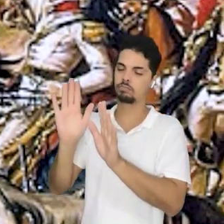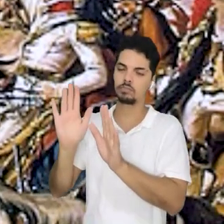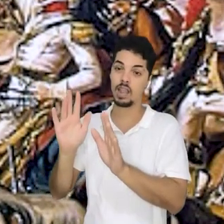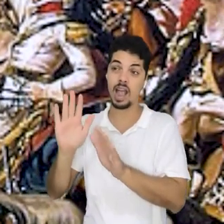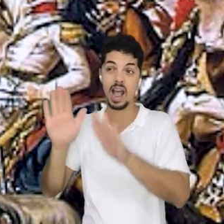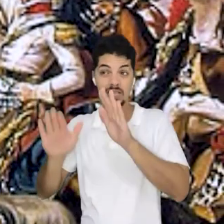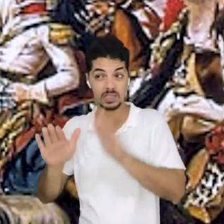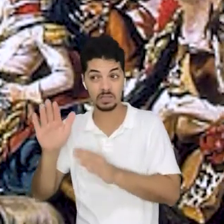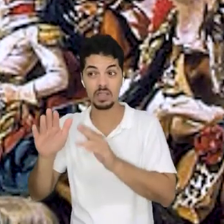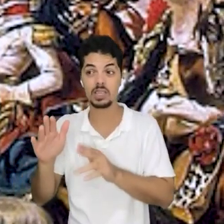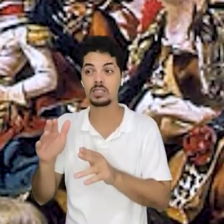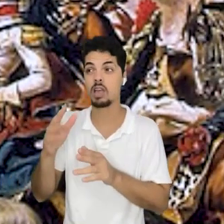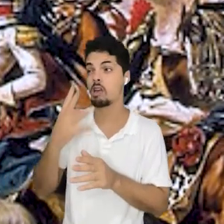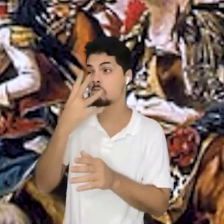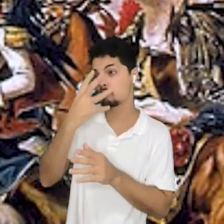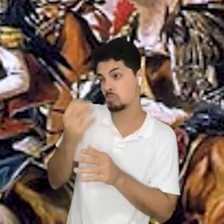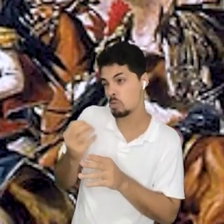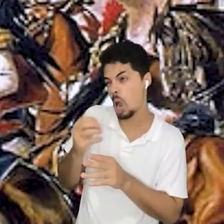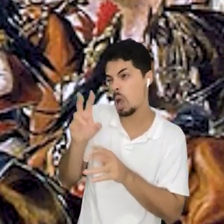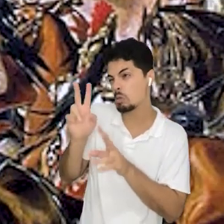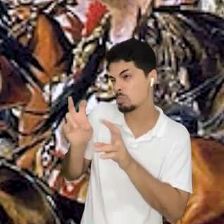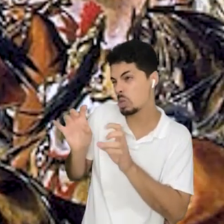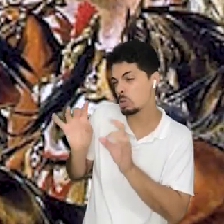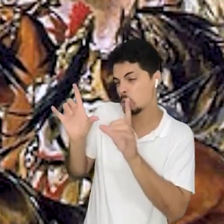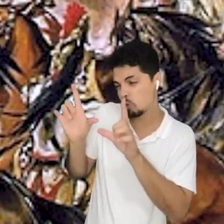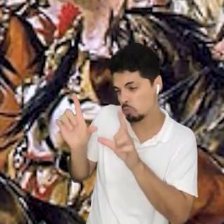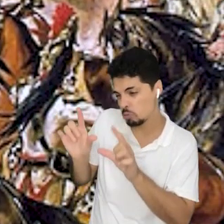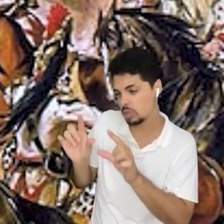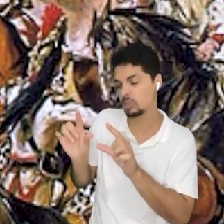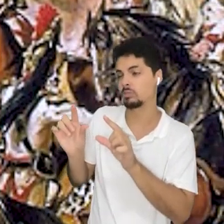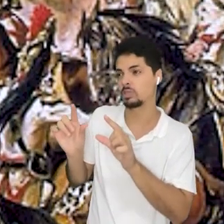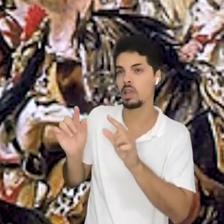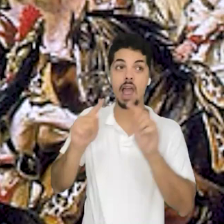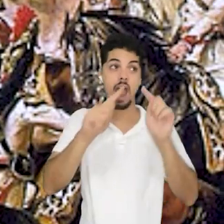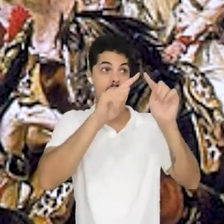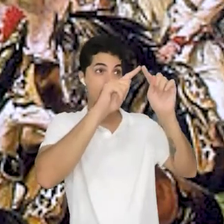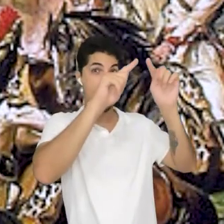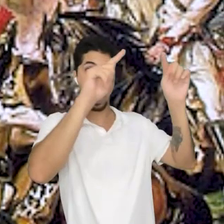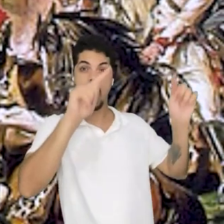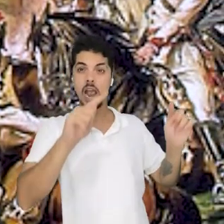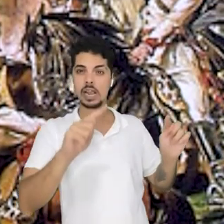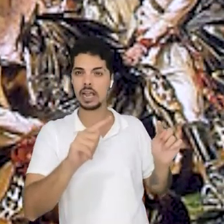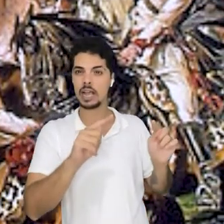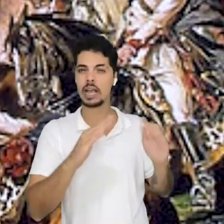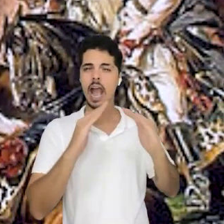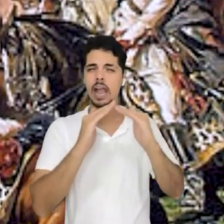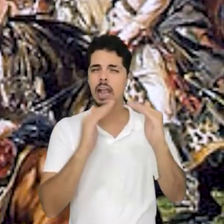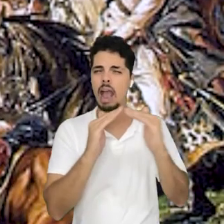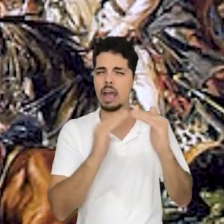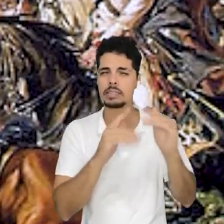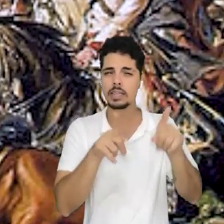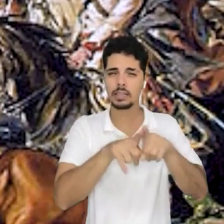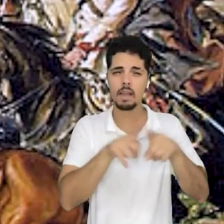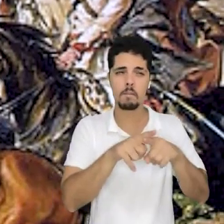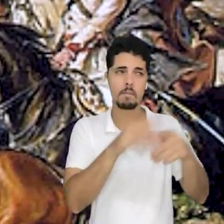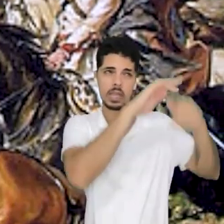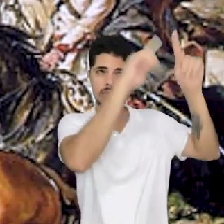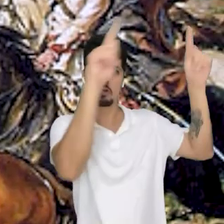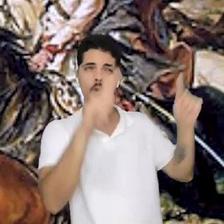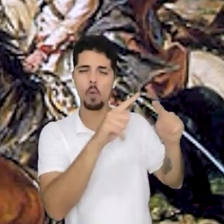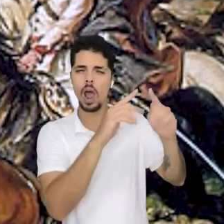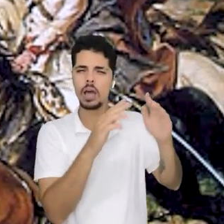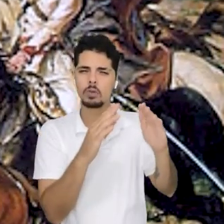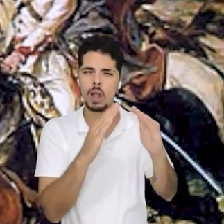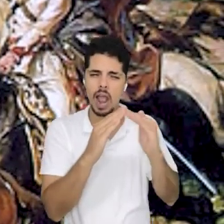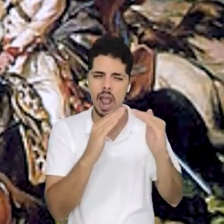Nesse quadro a gente também vê uma tropa muito grande, a gente vê uma casinha lá ao fundo que não existia, né, a Casa do